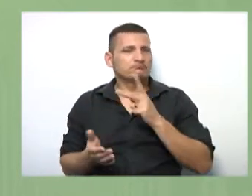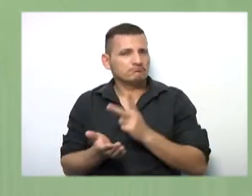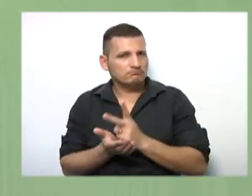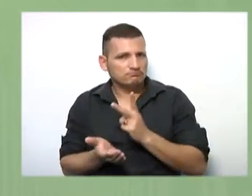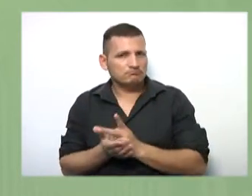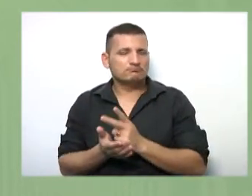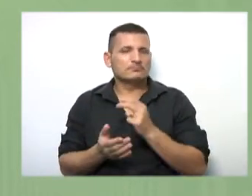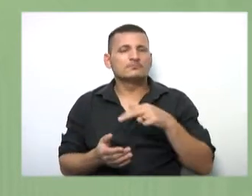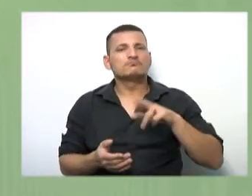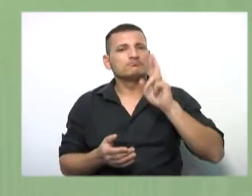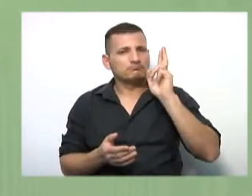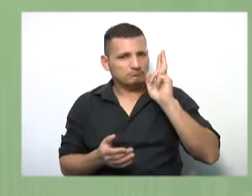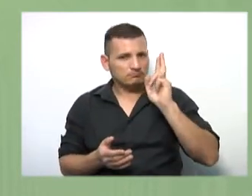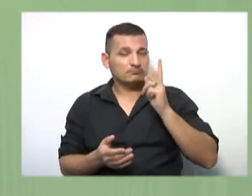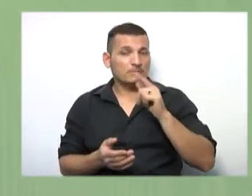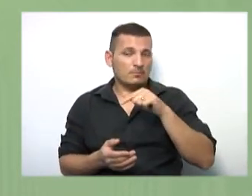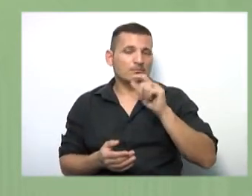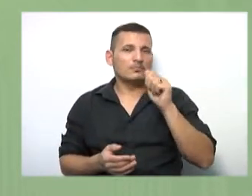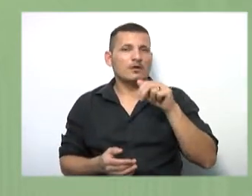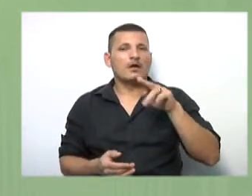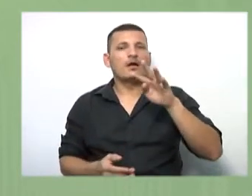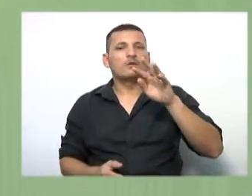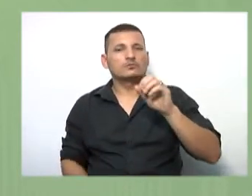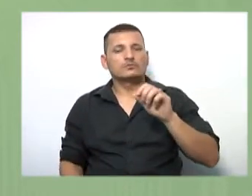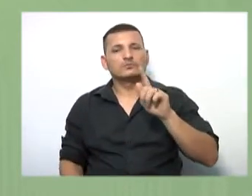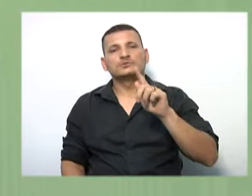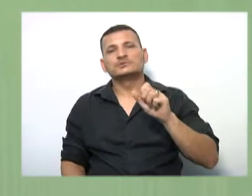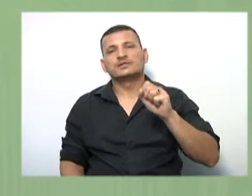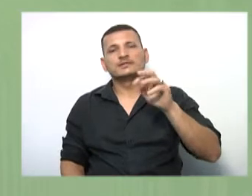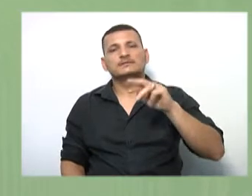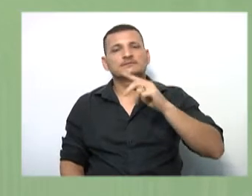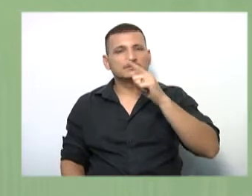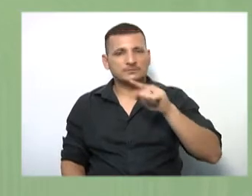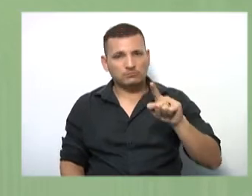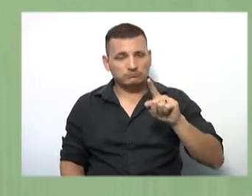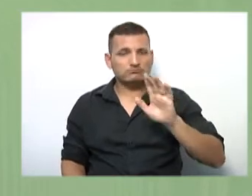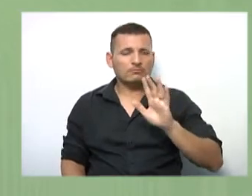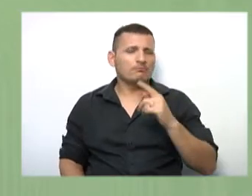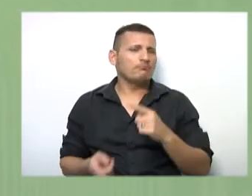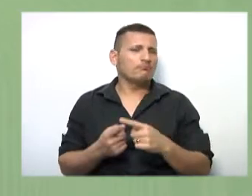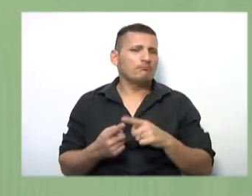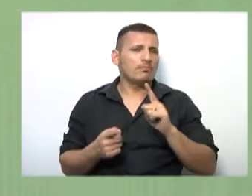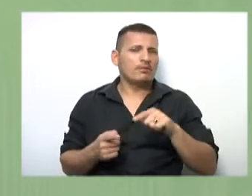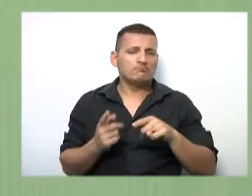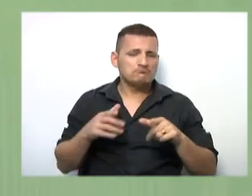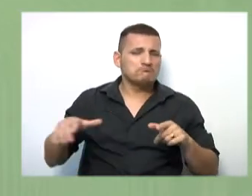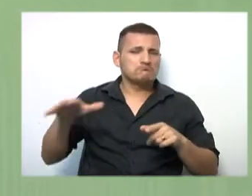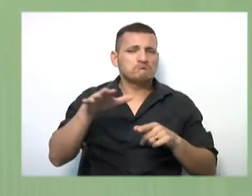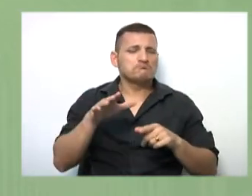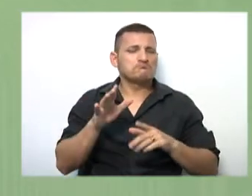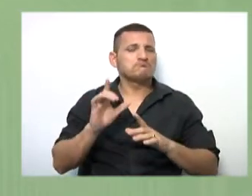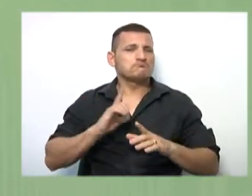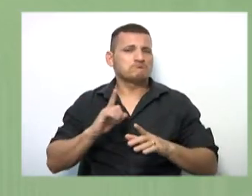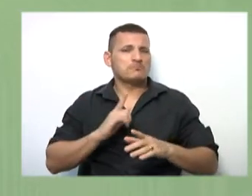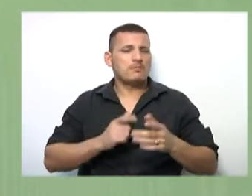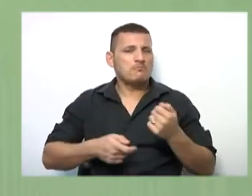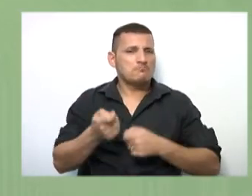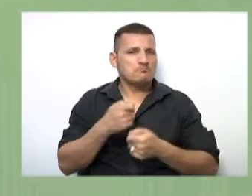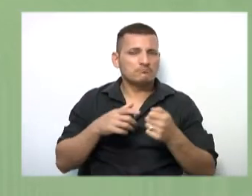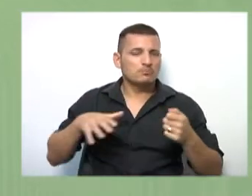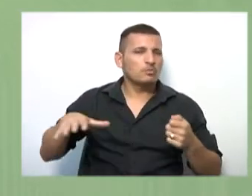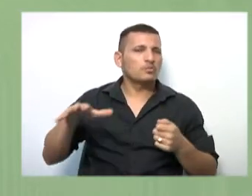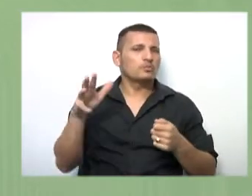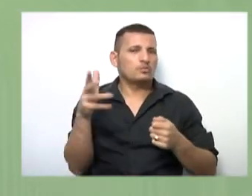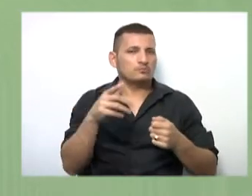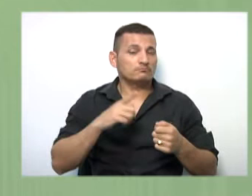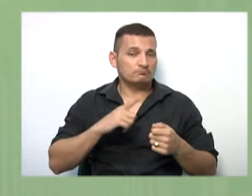que configura a autogestão. A autogestão ocorre porque ela é gerida pelos seus próprios membros. Então, a instituição se gere,